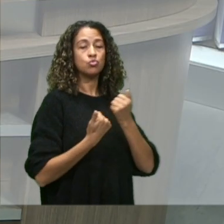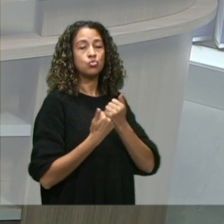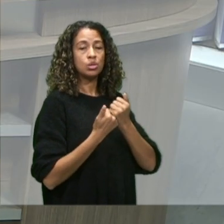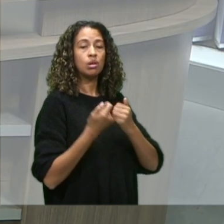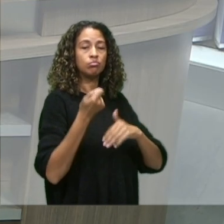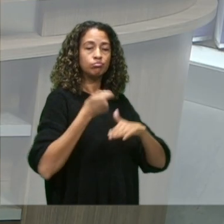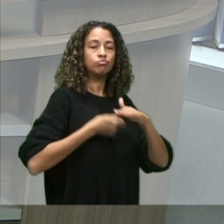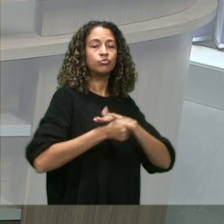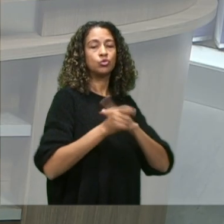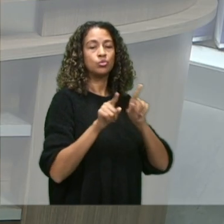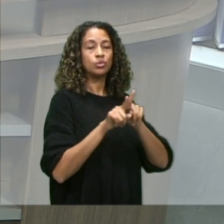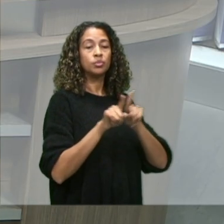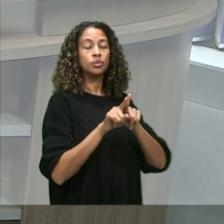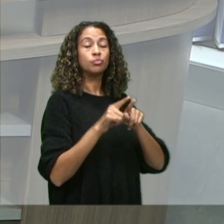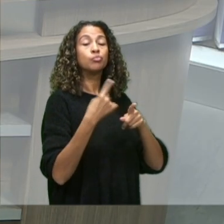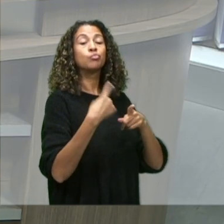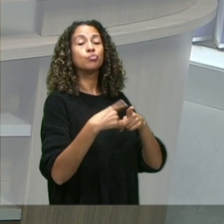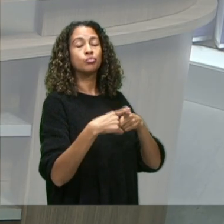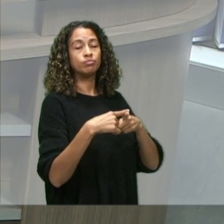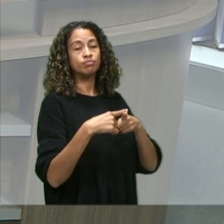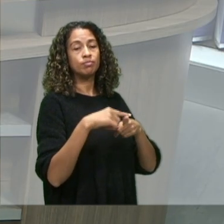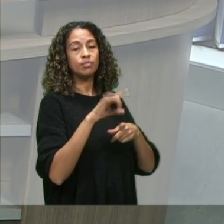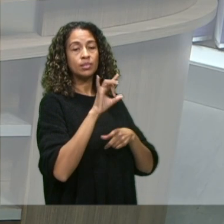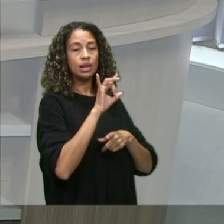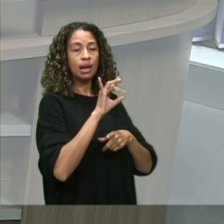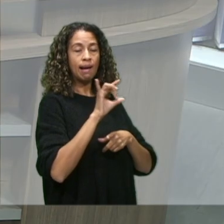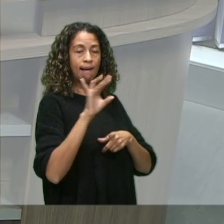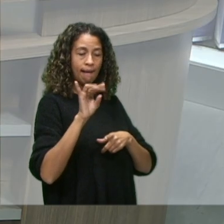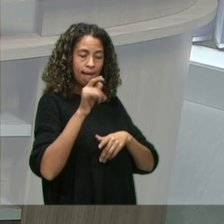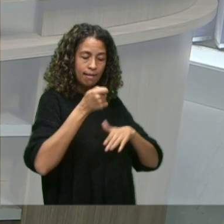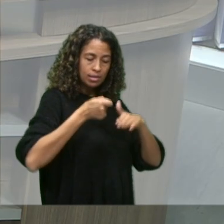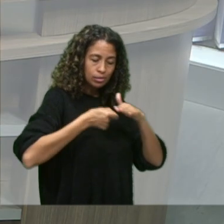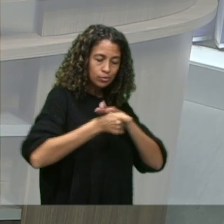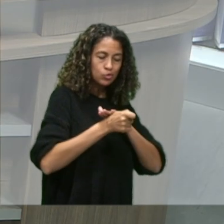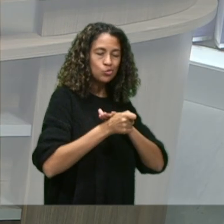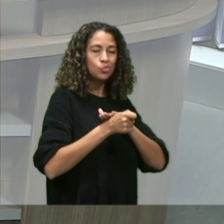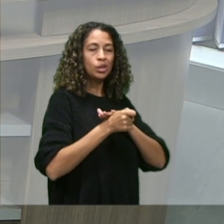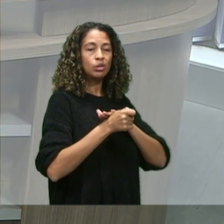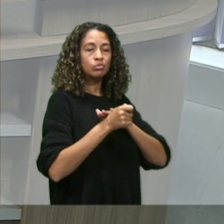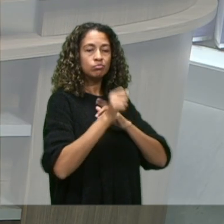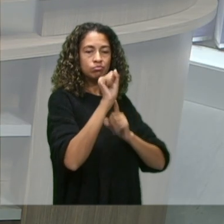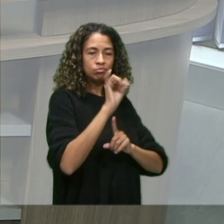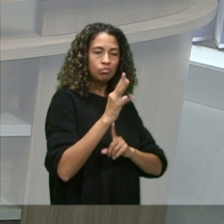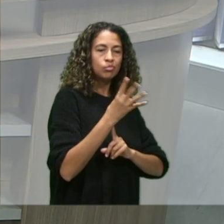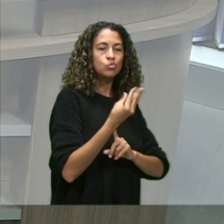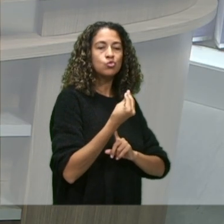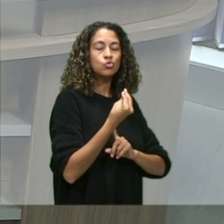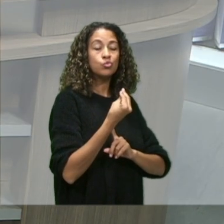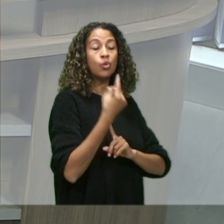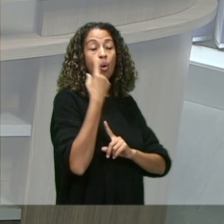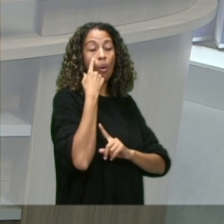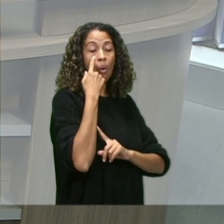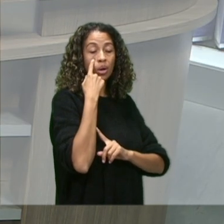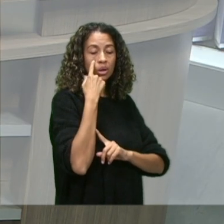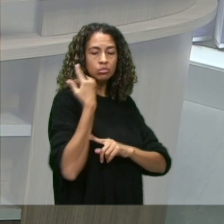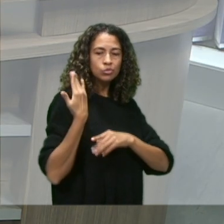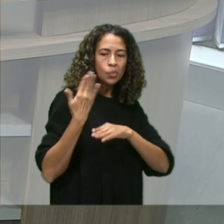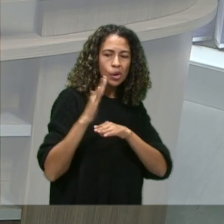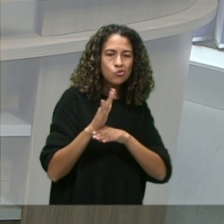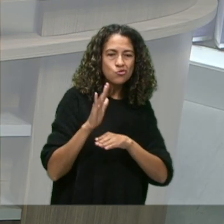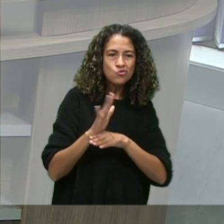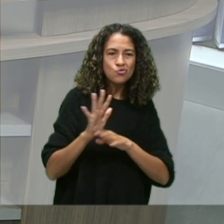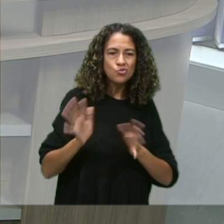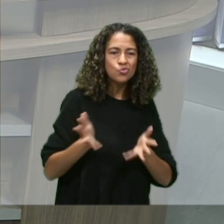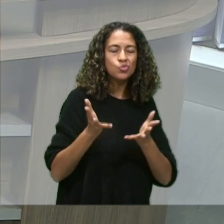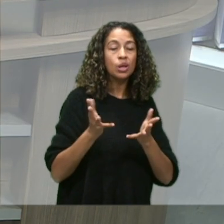financiamento. Por quê? Porque cada centavo que se investe nisso, olha o tamanho do benefício que traz. Não apenas